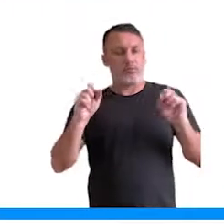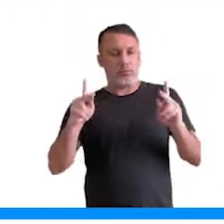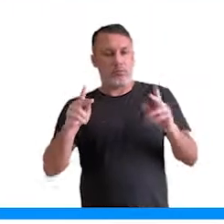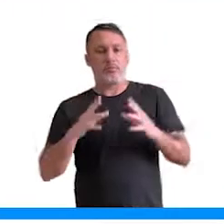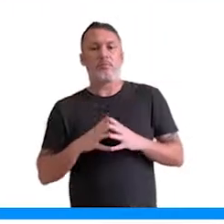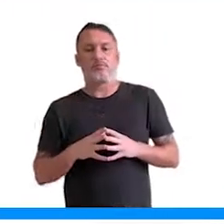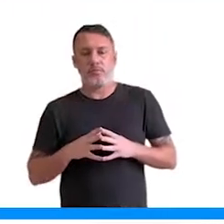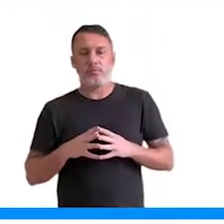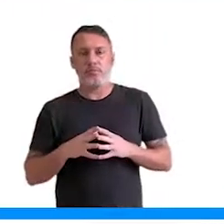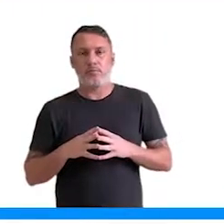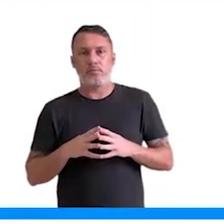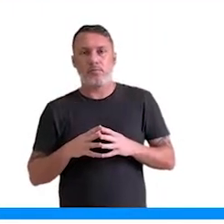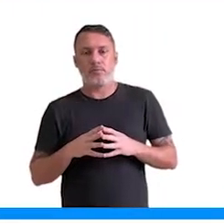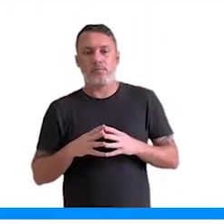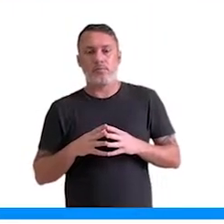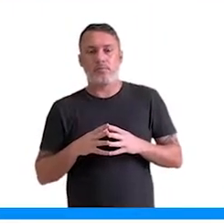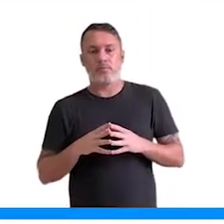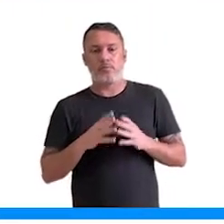Os senhores. Bien?